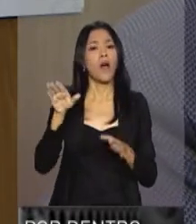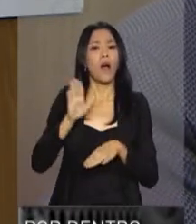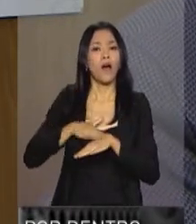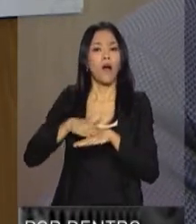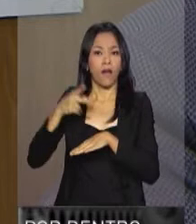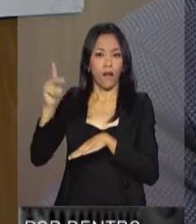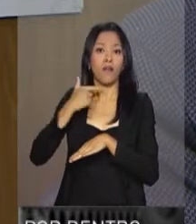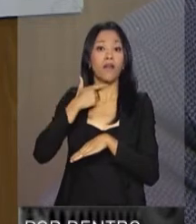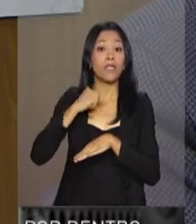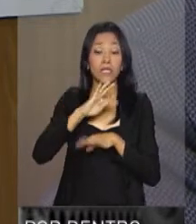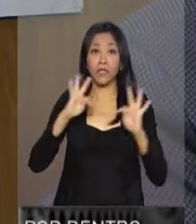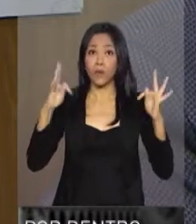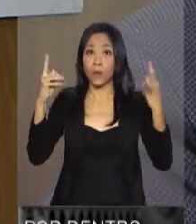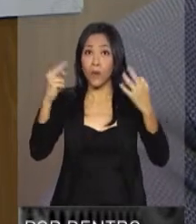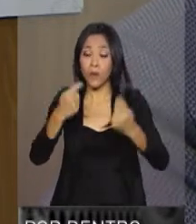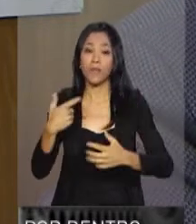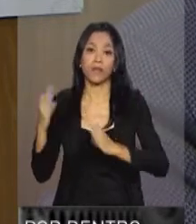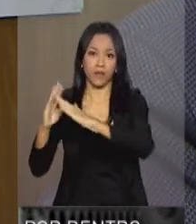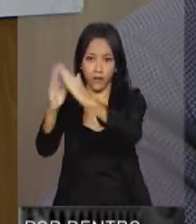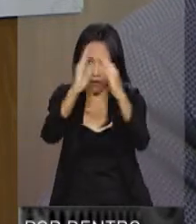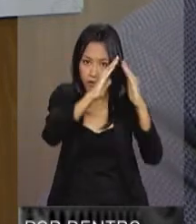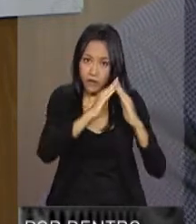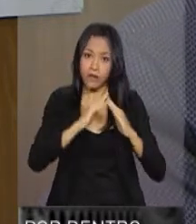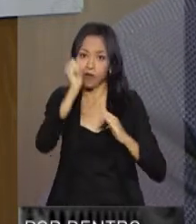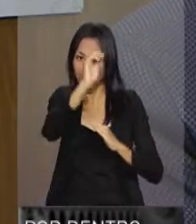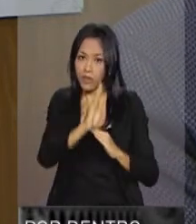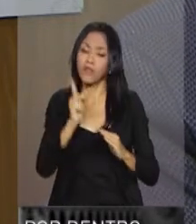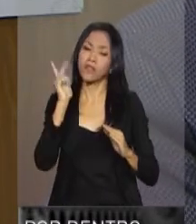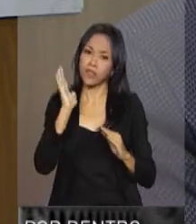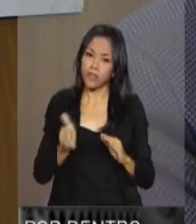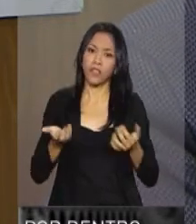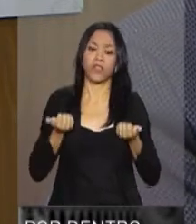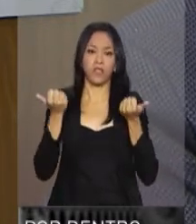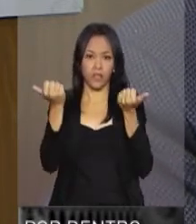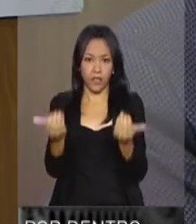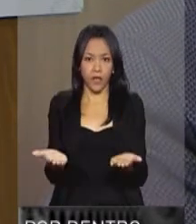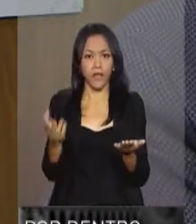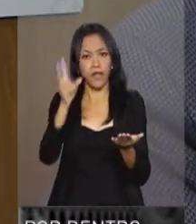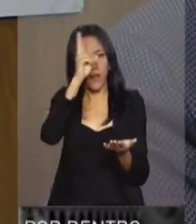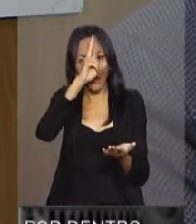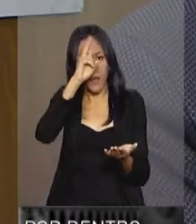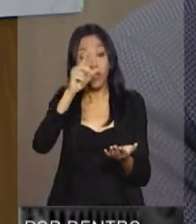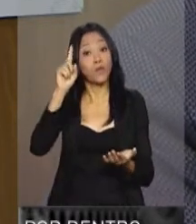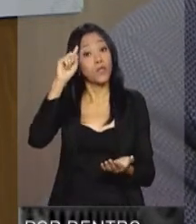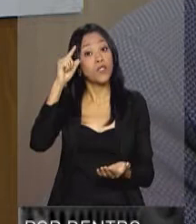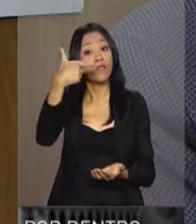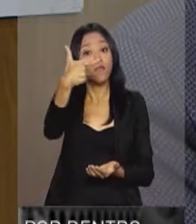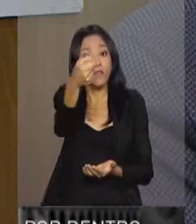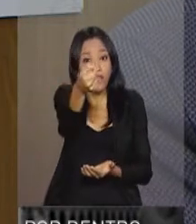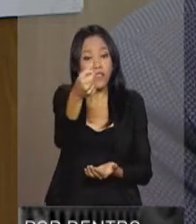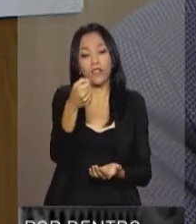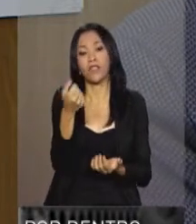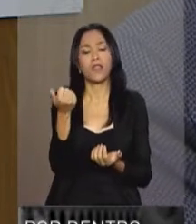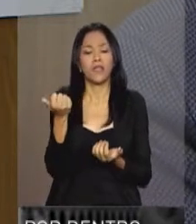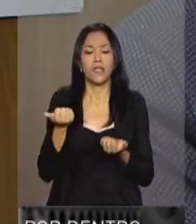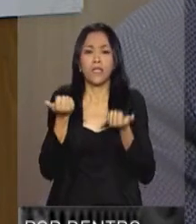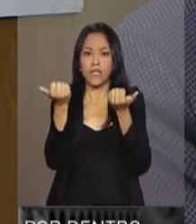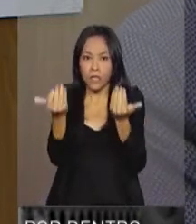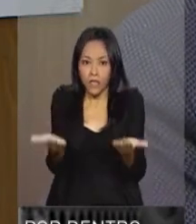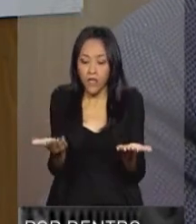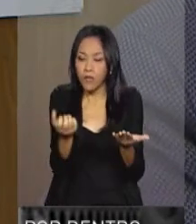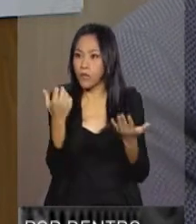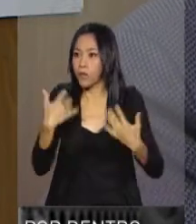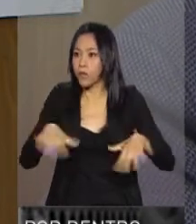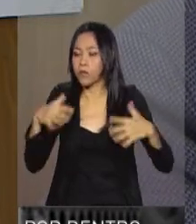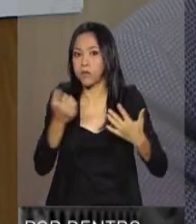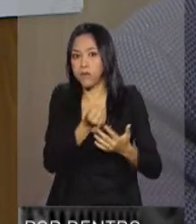habitacionais no brasil sejam entregues e é importante lembrar que no último dia 20 fizemos uma grande entrega maior entrega dos últimos tempos que